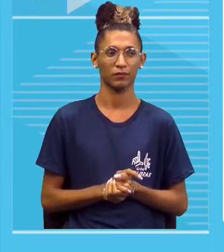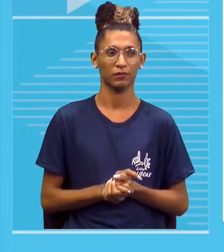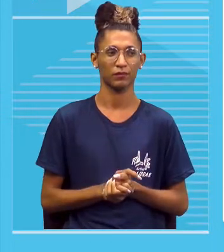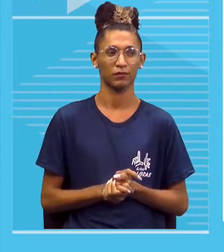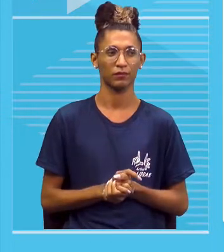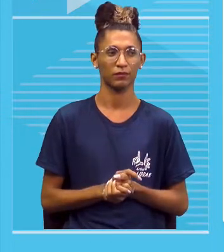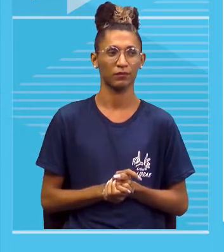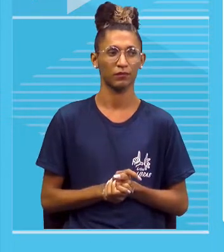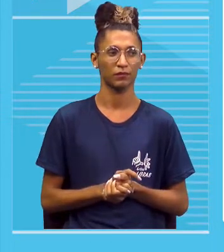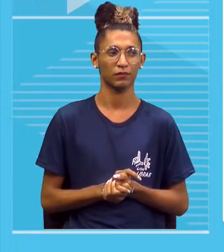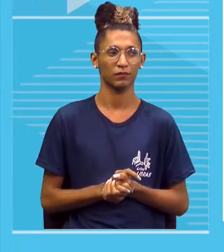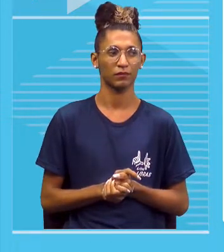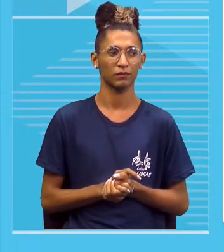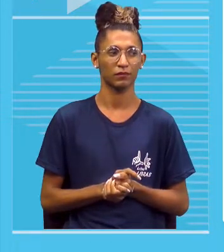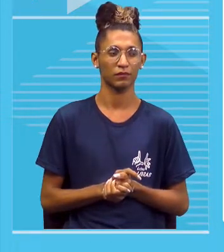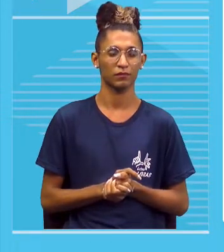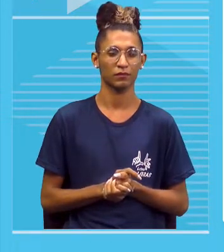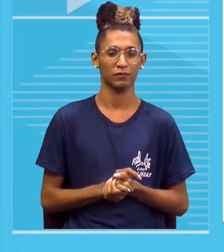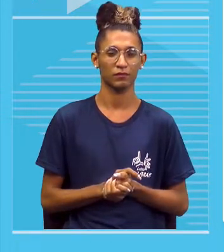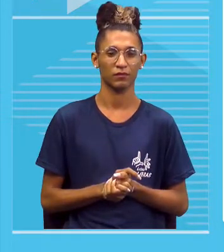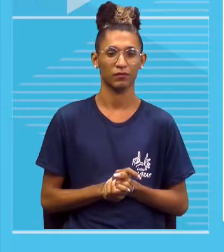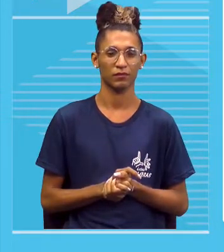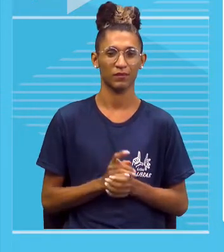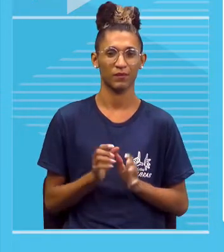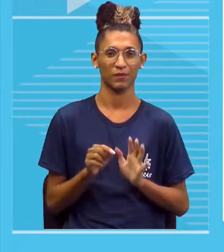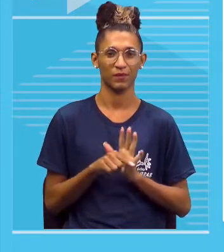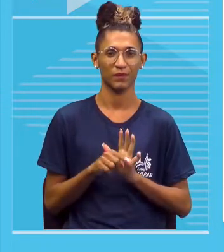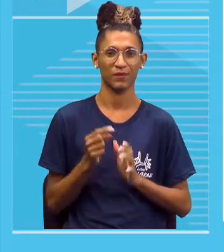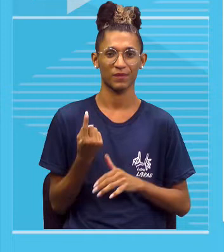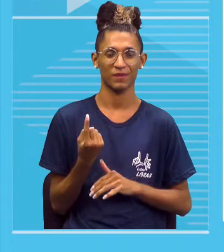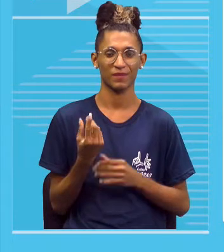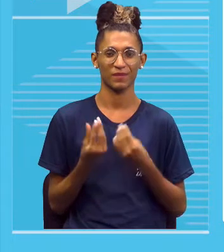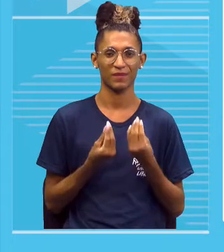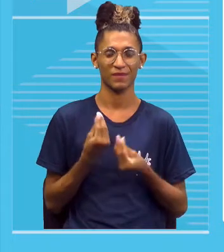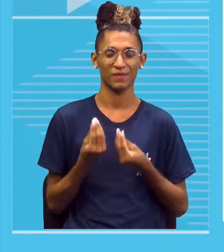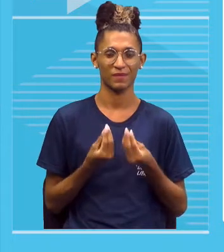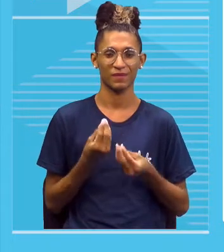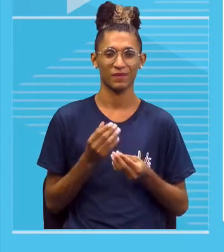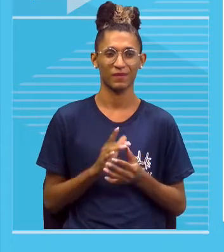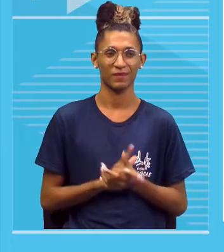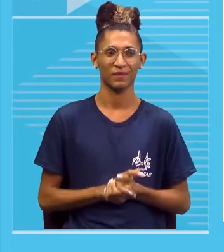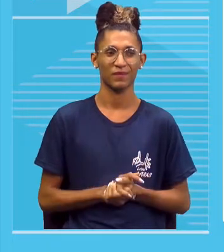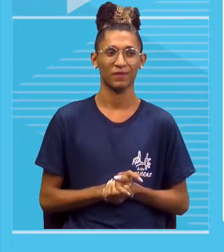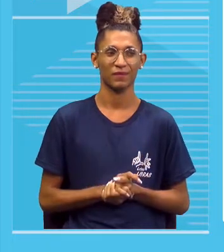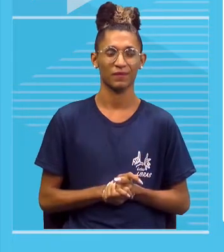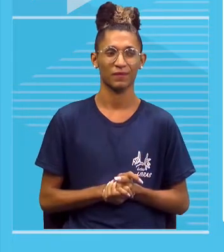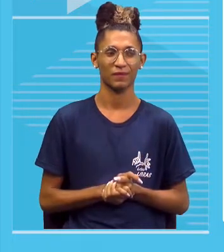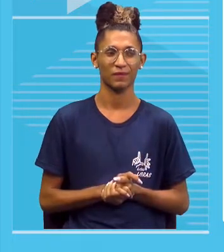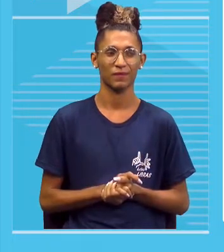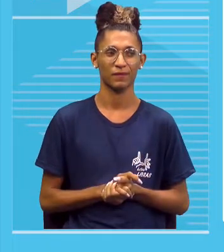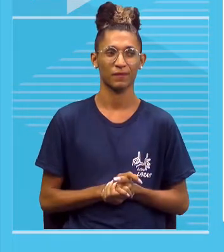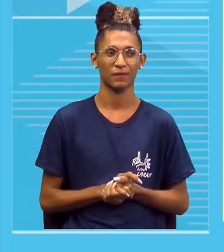mim números um chama no menos um bom né Play Oi beleza beleza